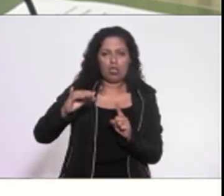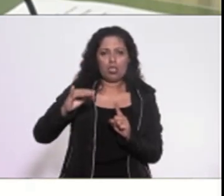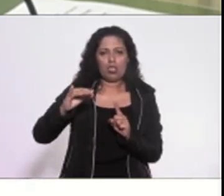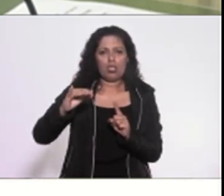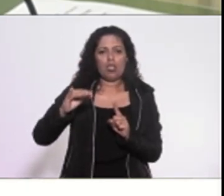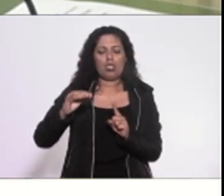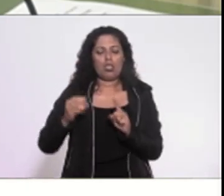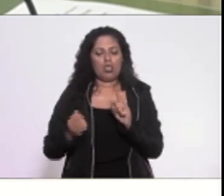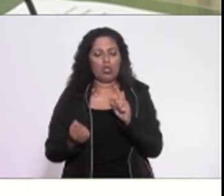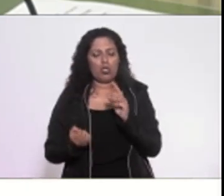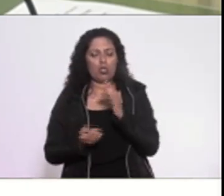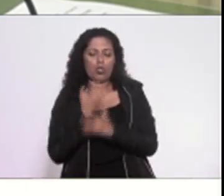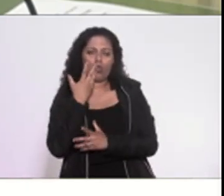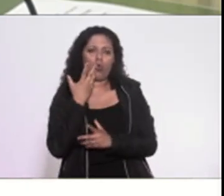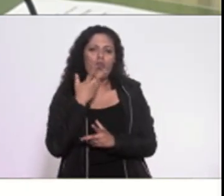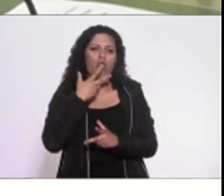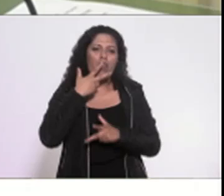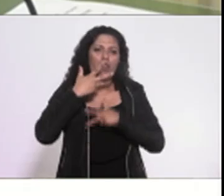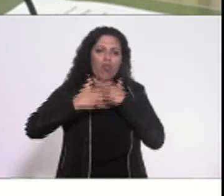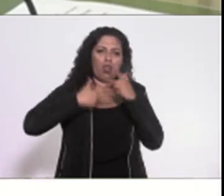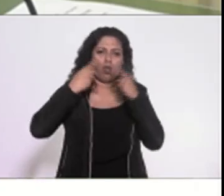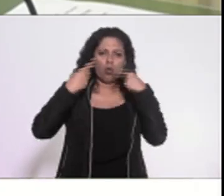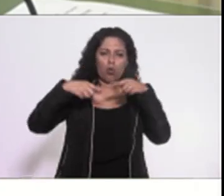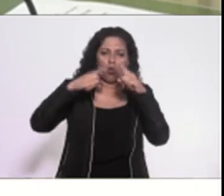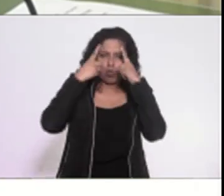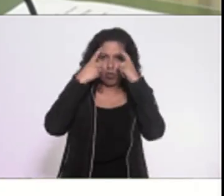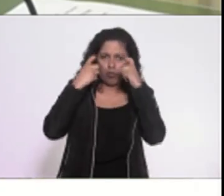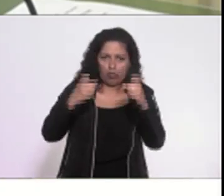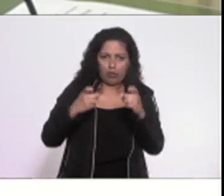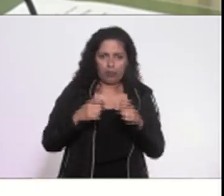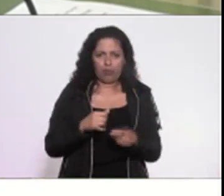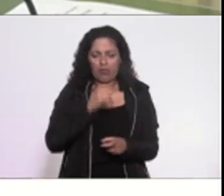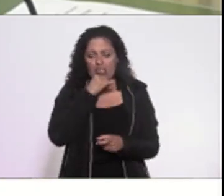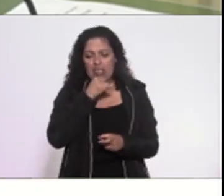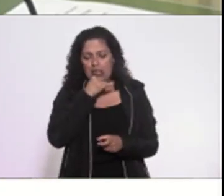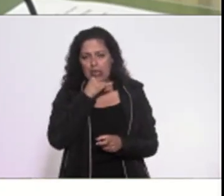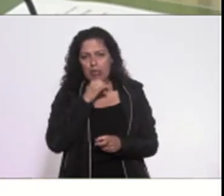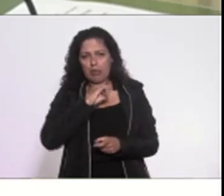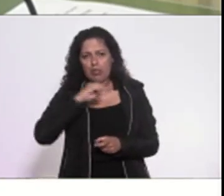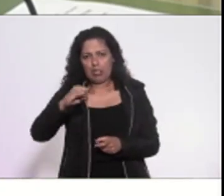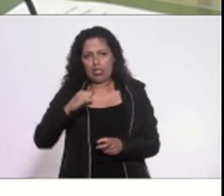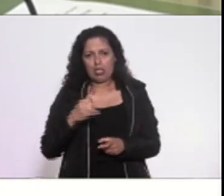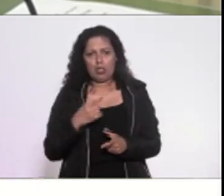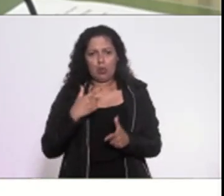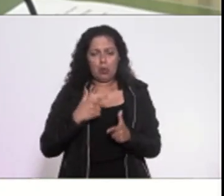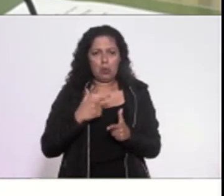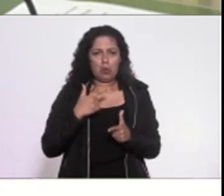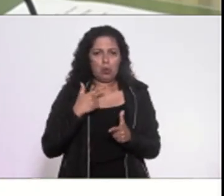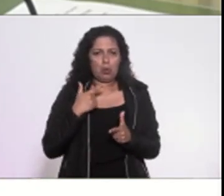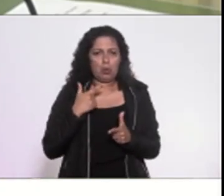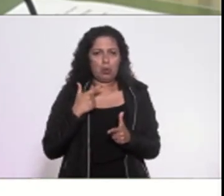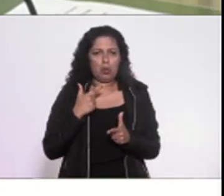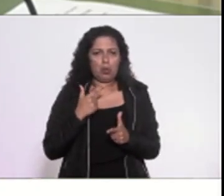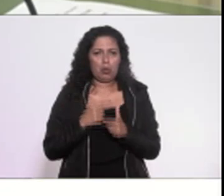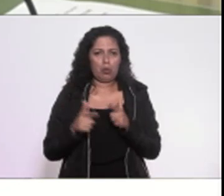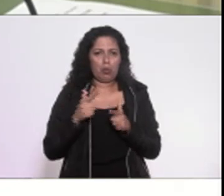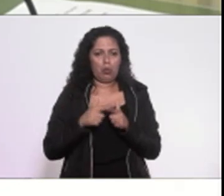só estamos ainda verificando, porque se não tiver cargo, a gente cria com a